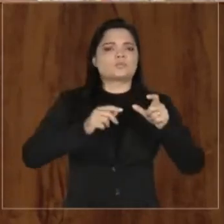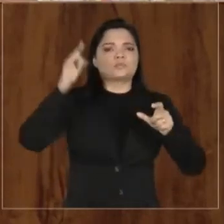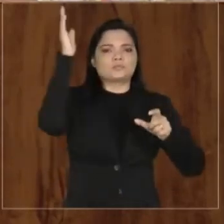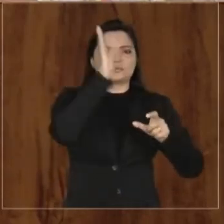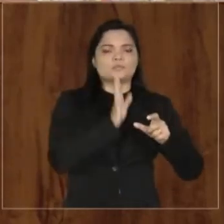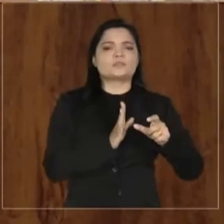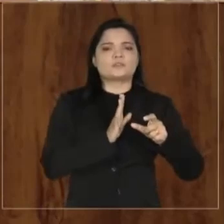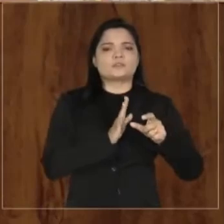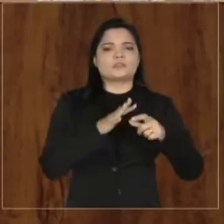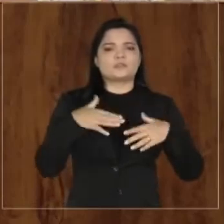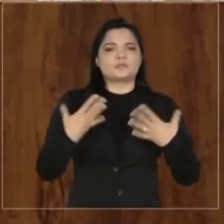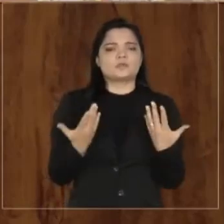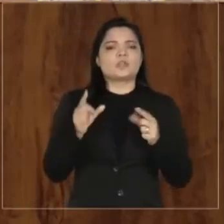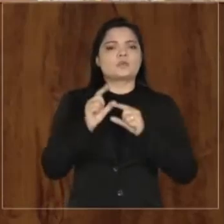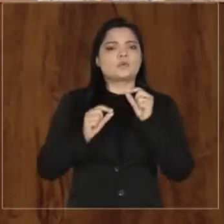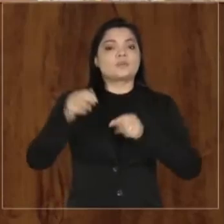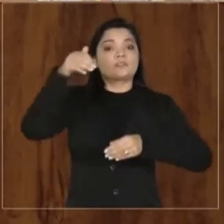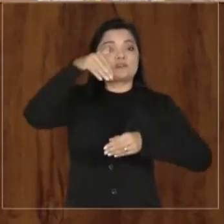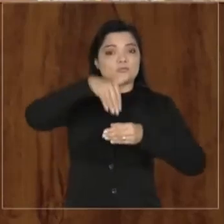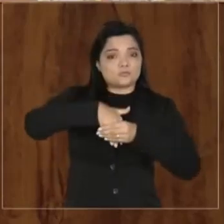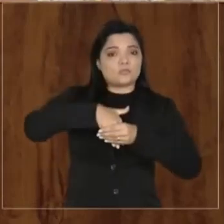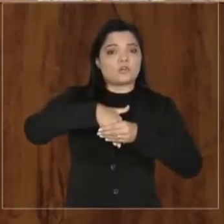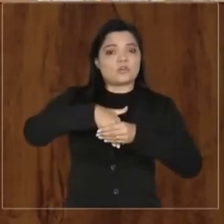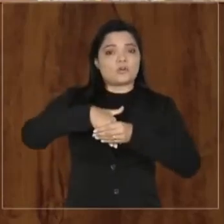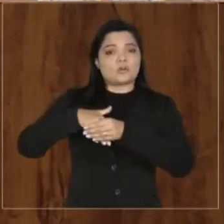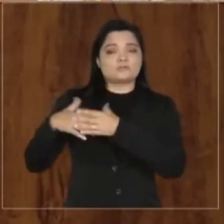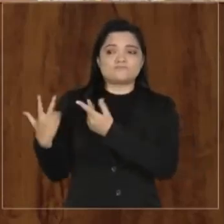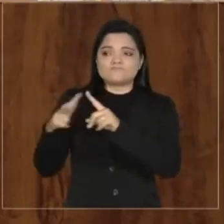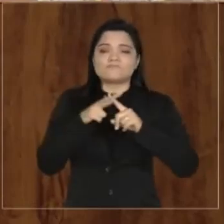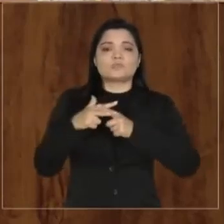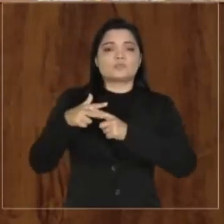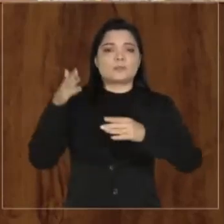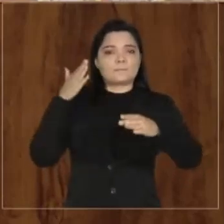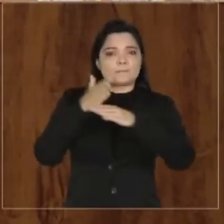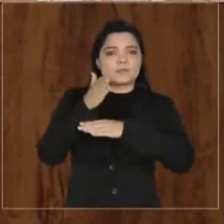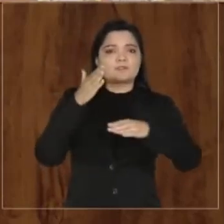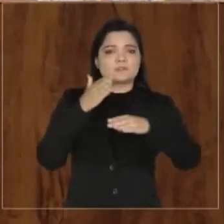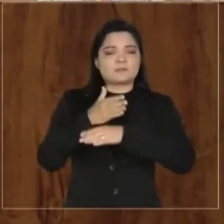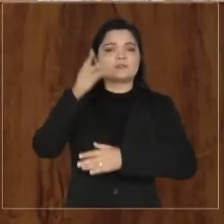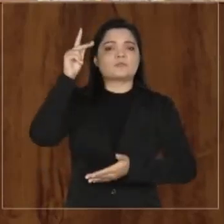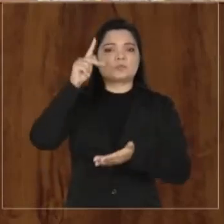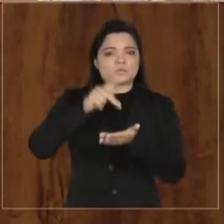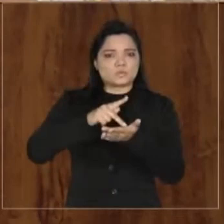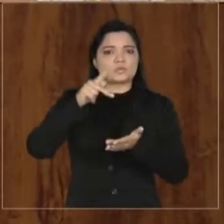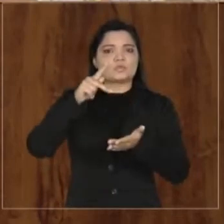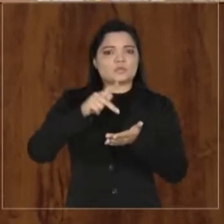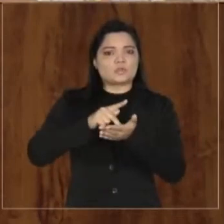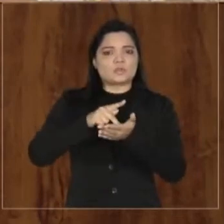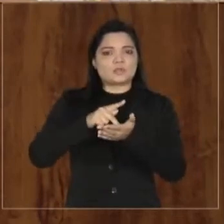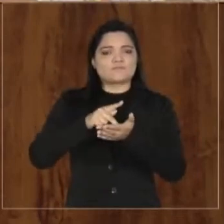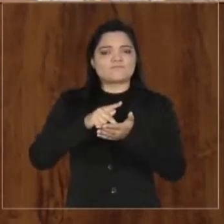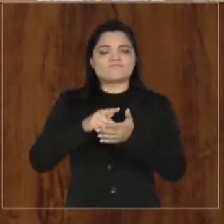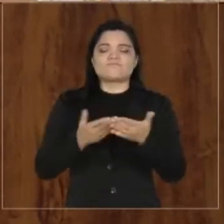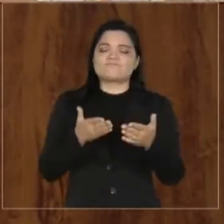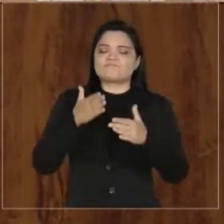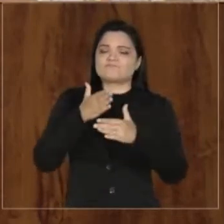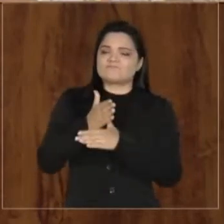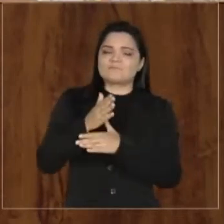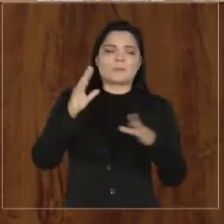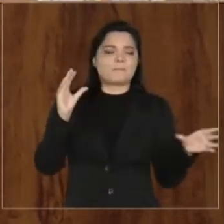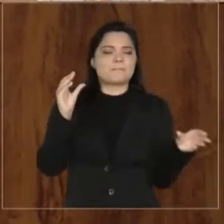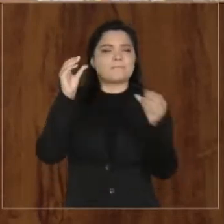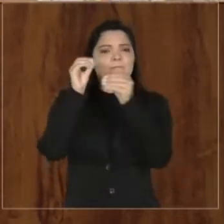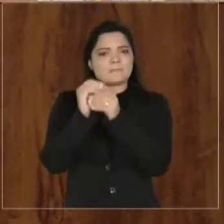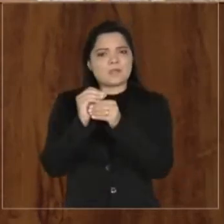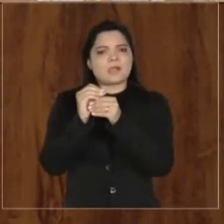brasileiras, porque é com este voto o instrumento de participação efetiva, de ser parte do Estado brasileiro e partícipe